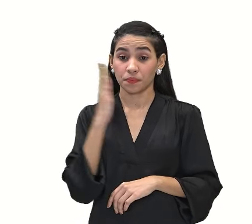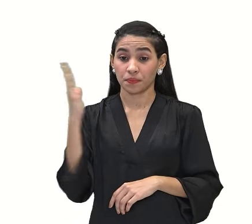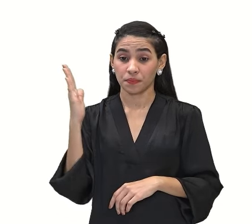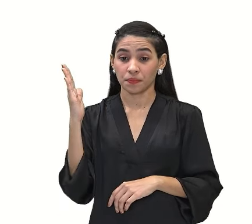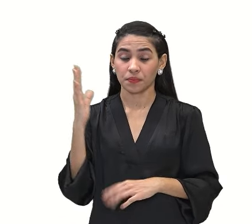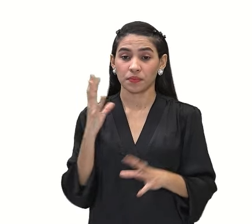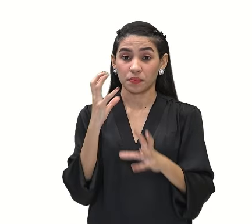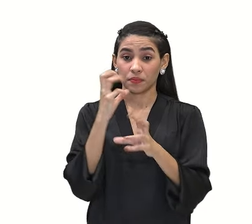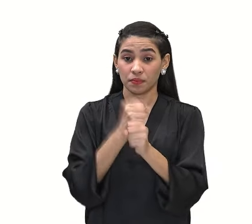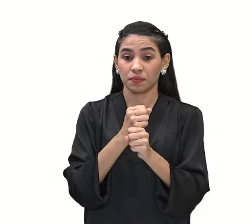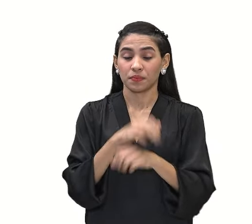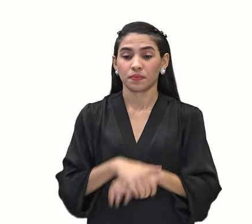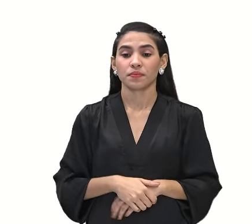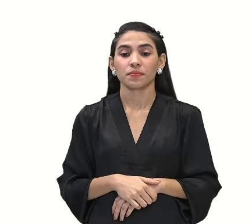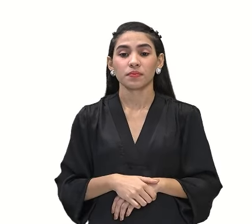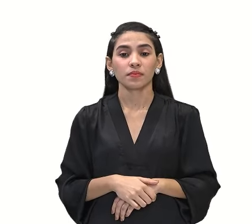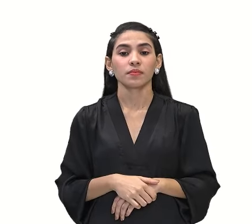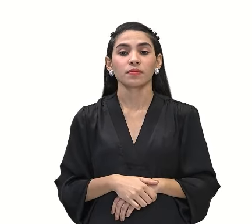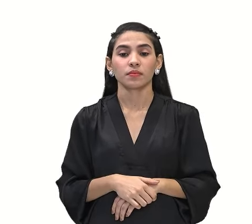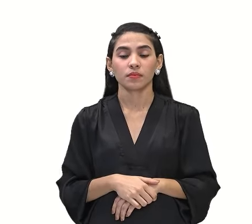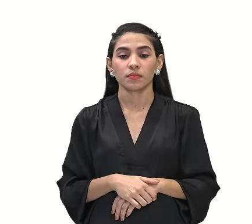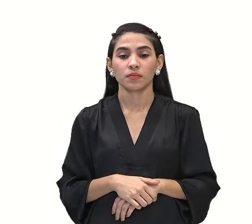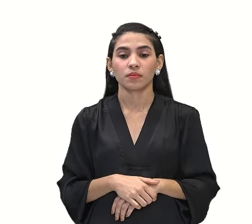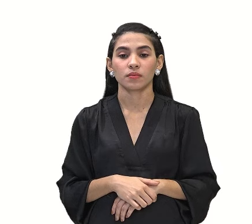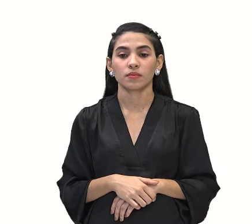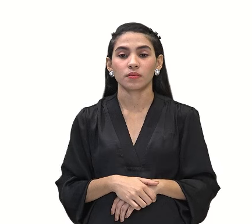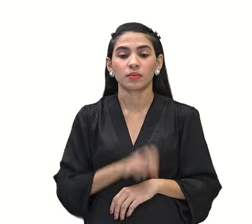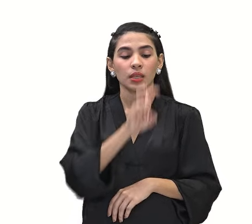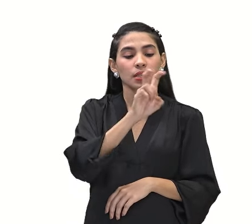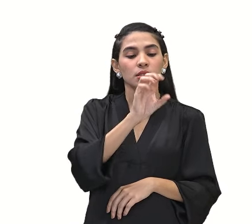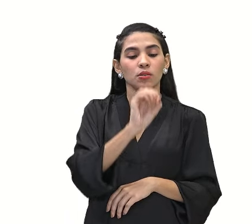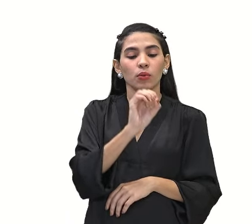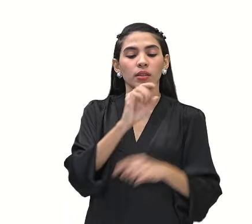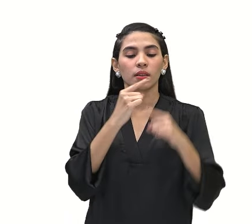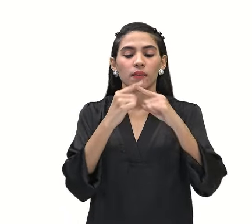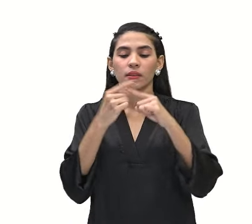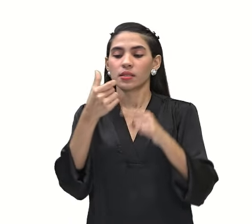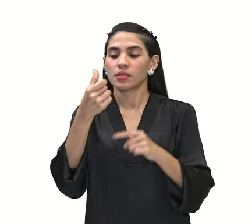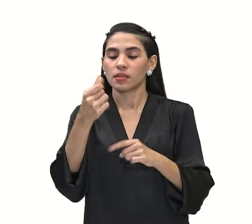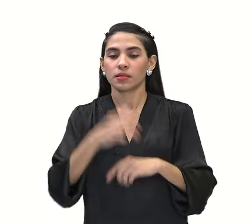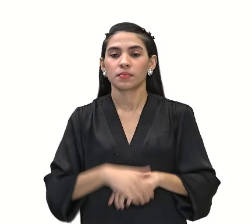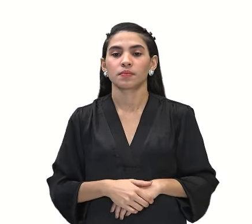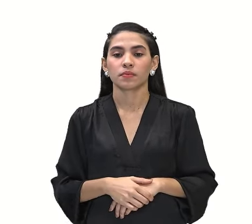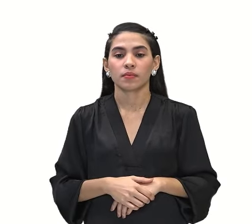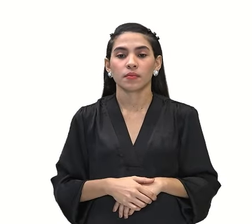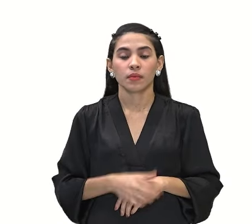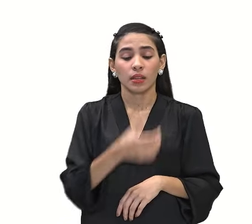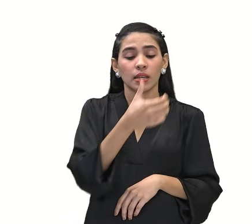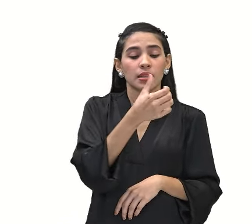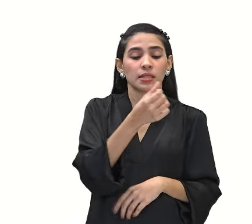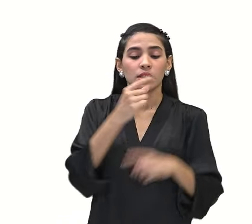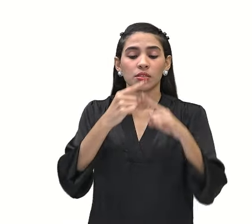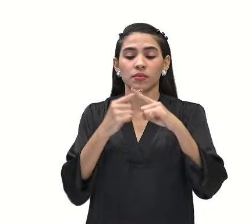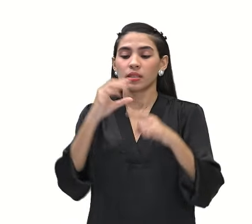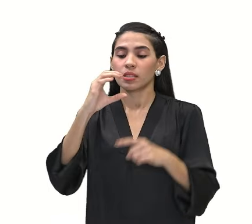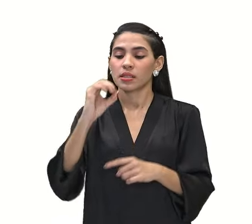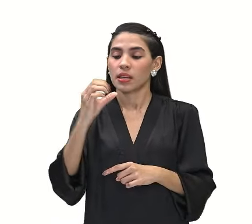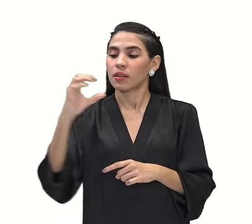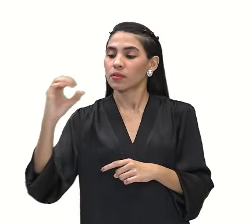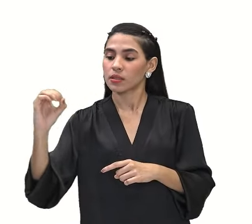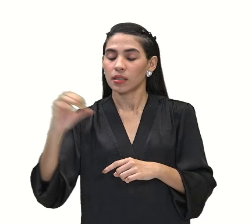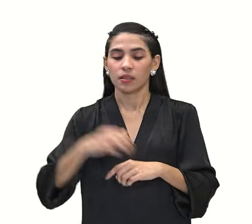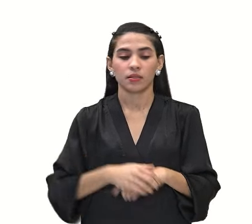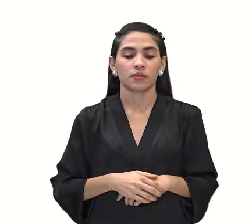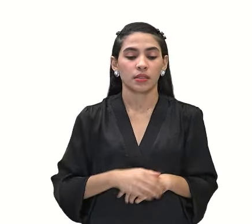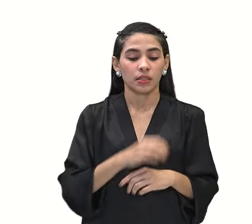lado é bom que fique tudo aqui ó 50 x 6 6 x 0 é 0 6 x